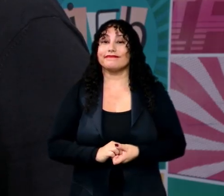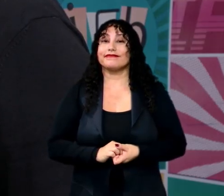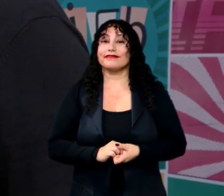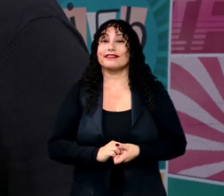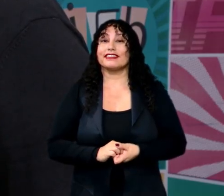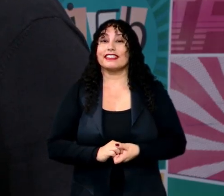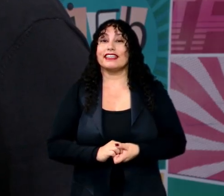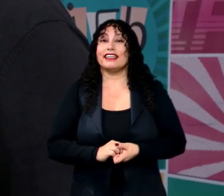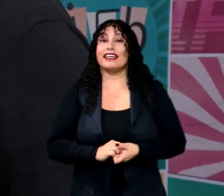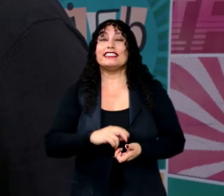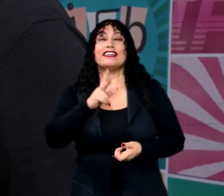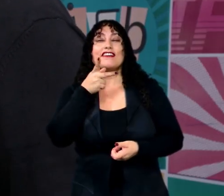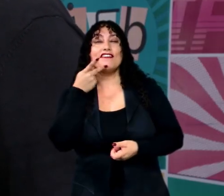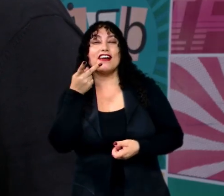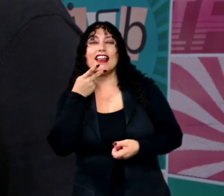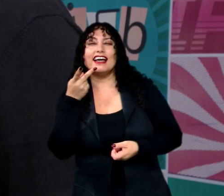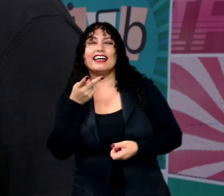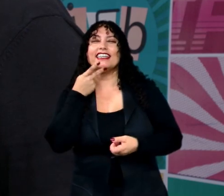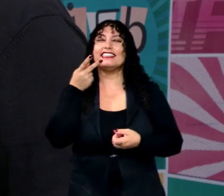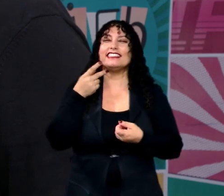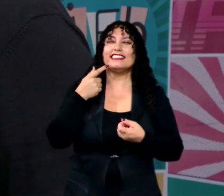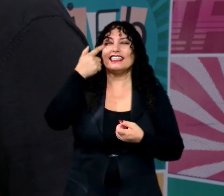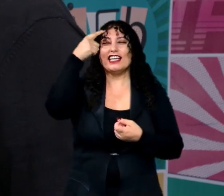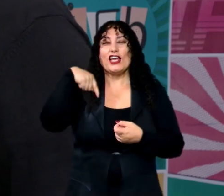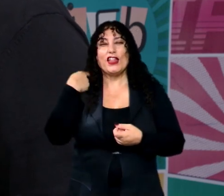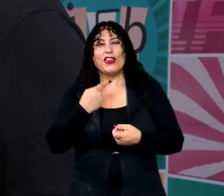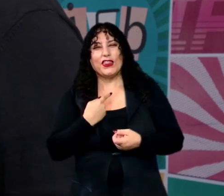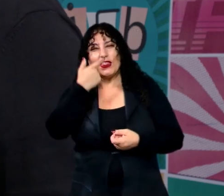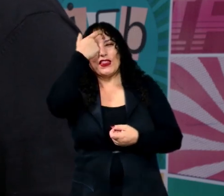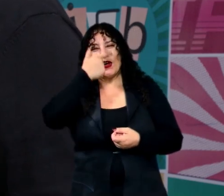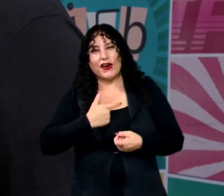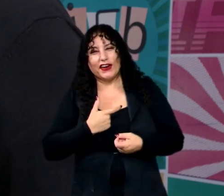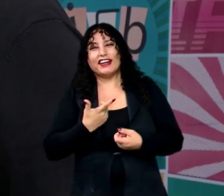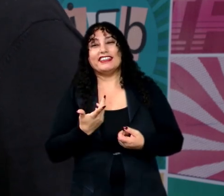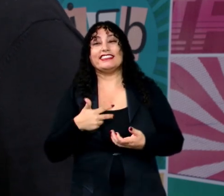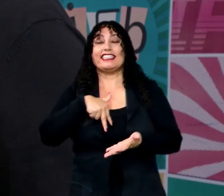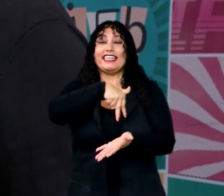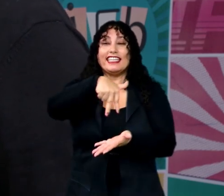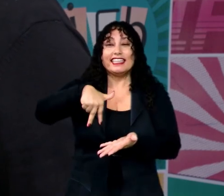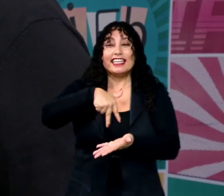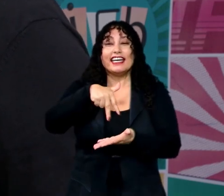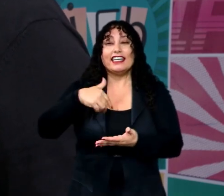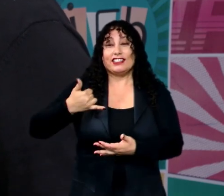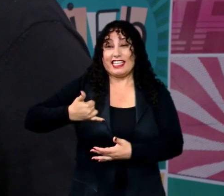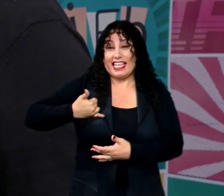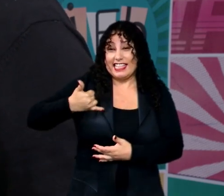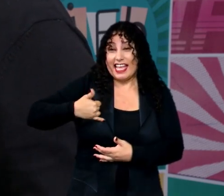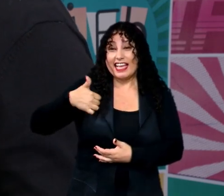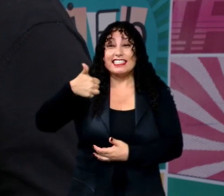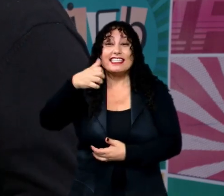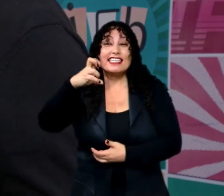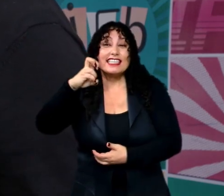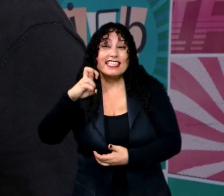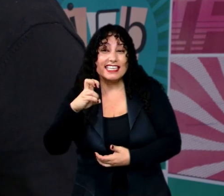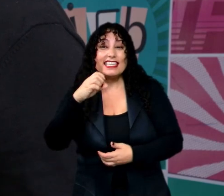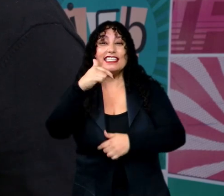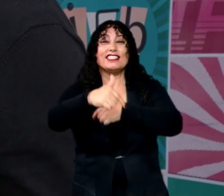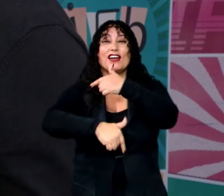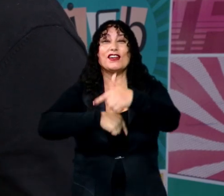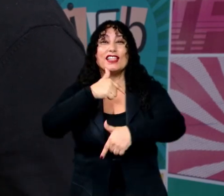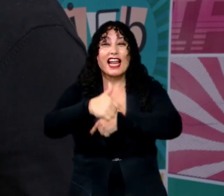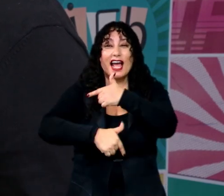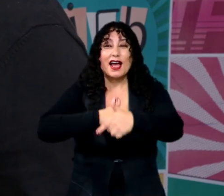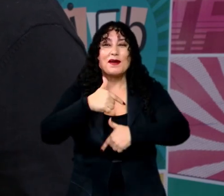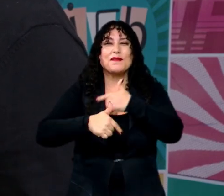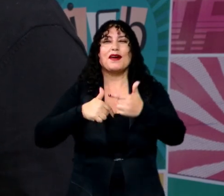Sim, você vai falando e a gente eu que danço desde os 15 anos, eu estou trabalhando com isso,